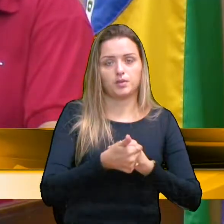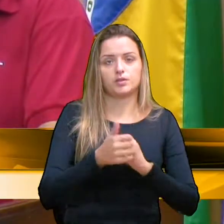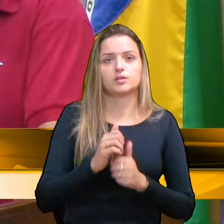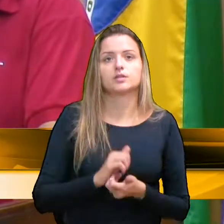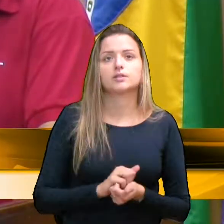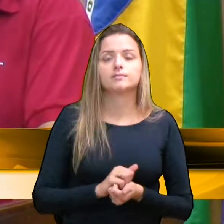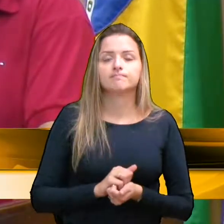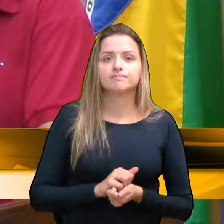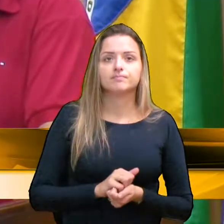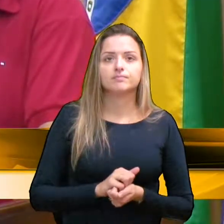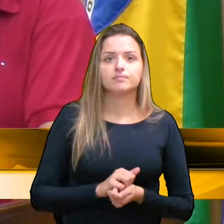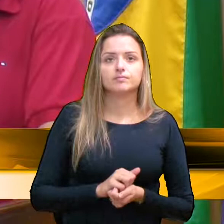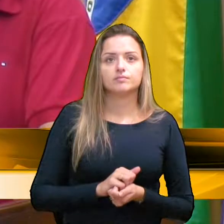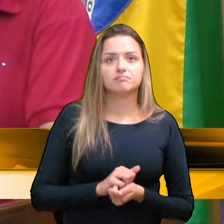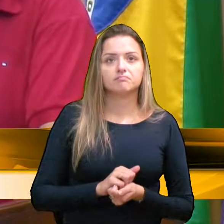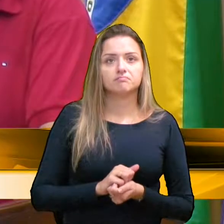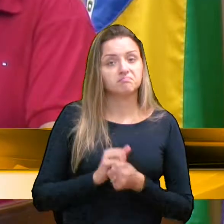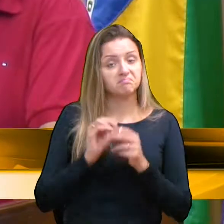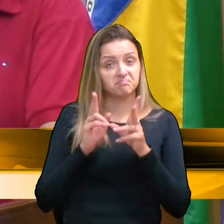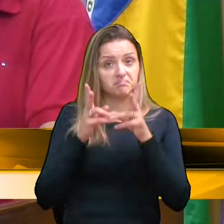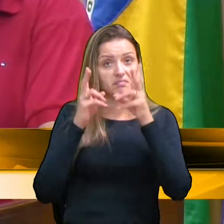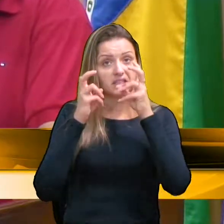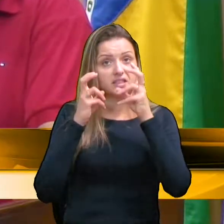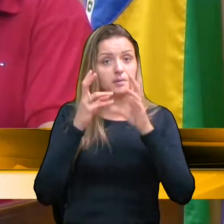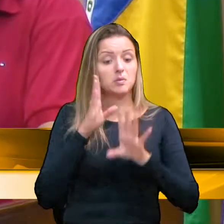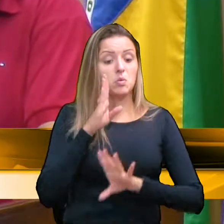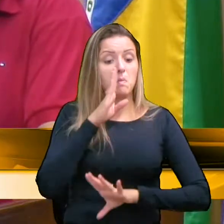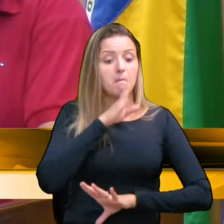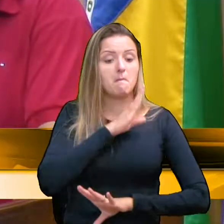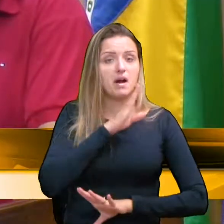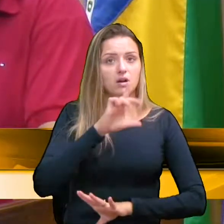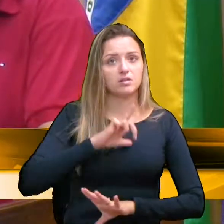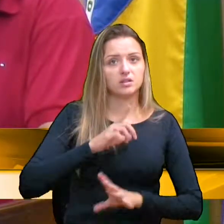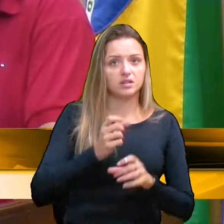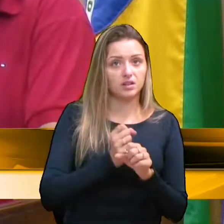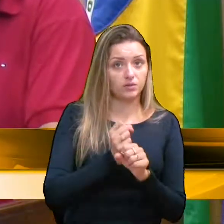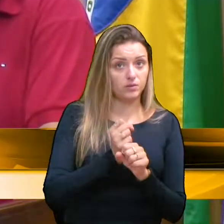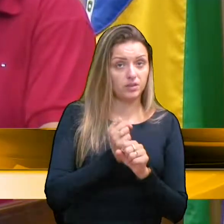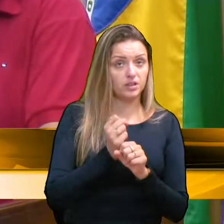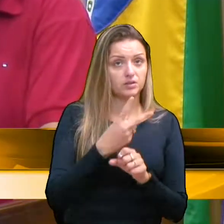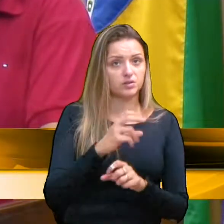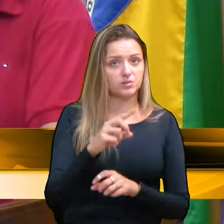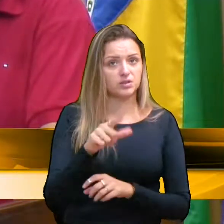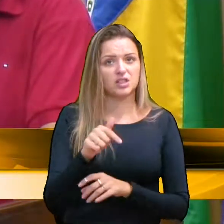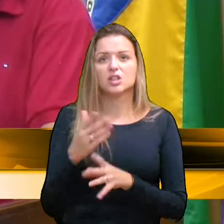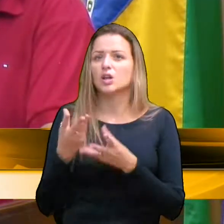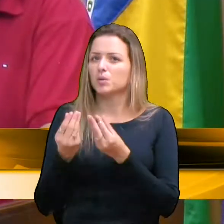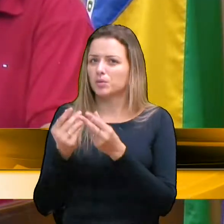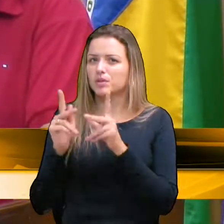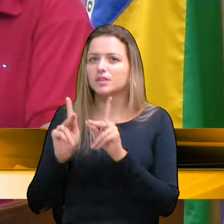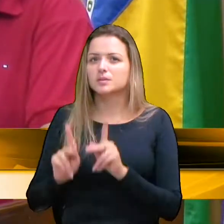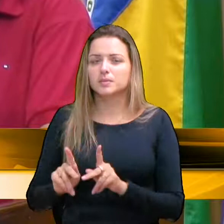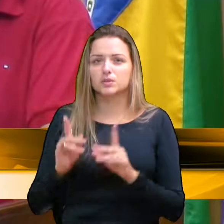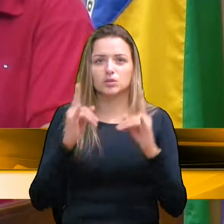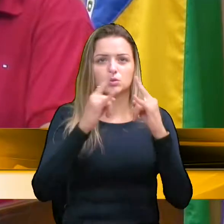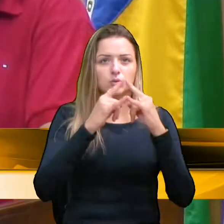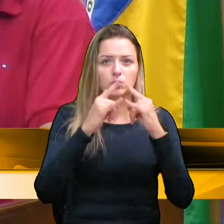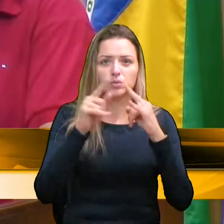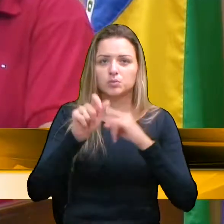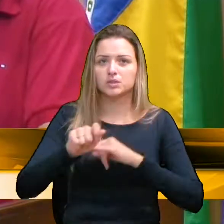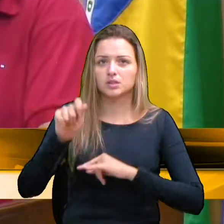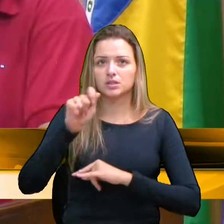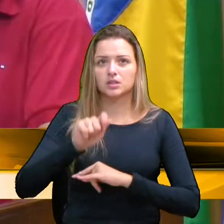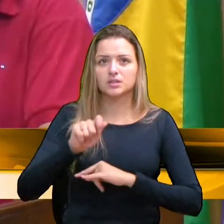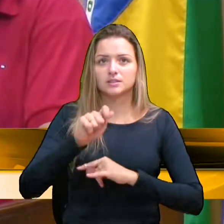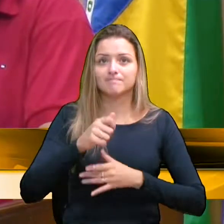viu, com o mal que foi necessário esse ano, que muitos esportistas, muitos clubes, associações dependem muito